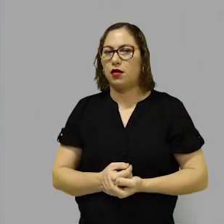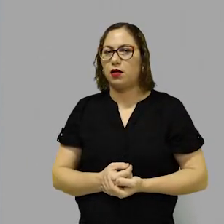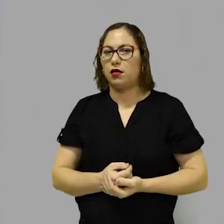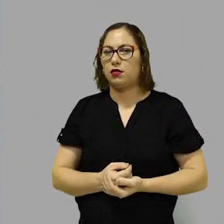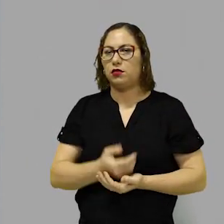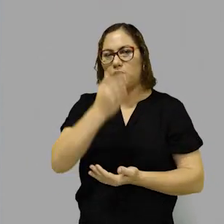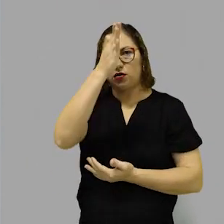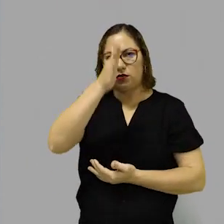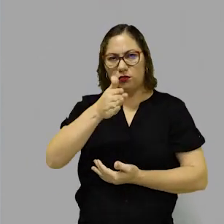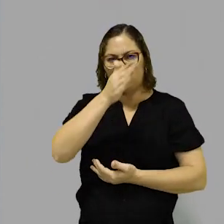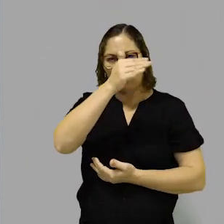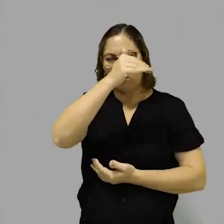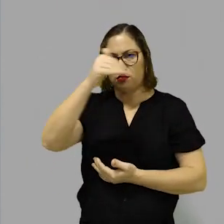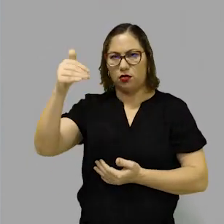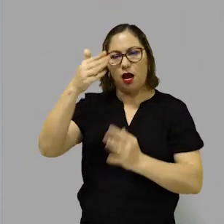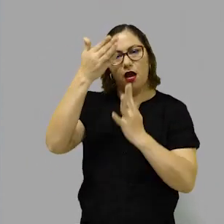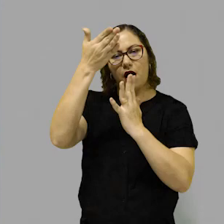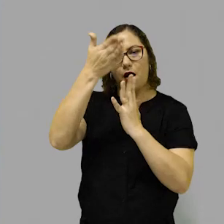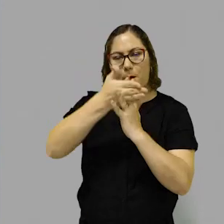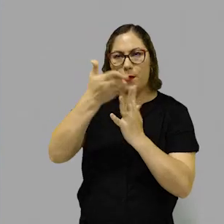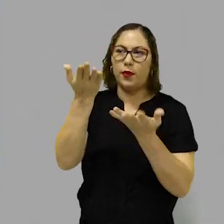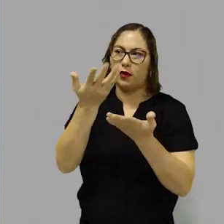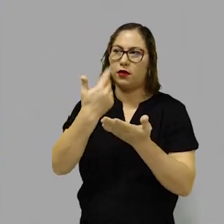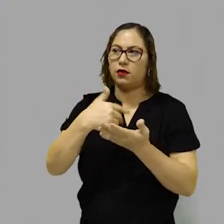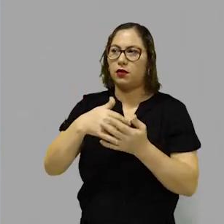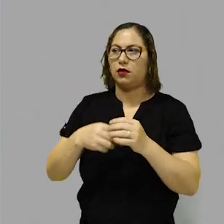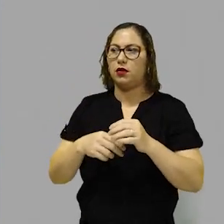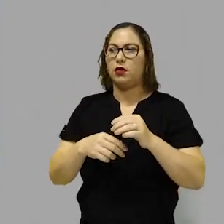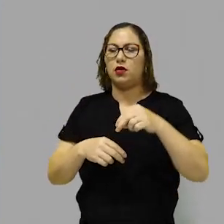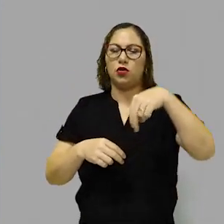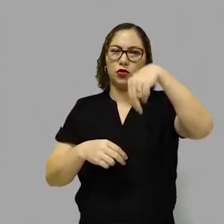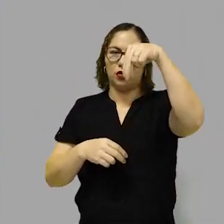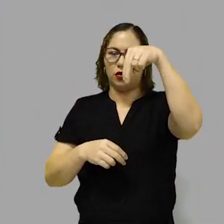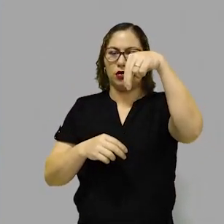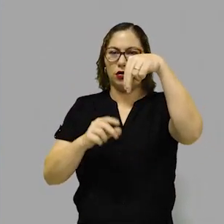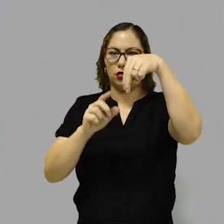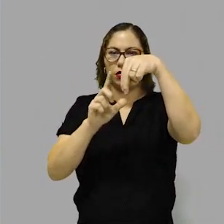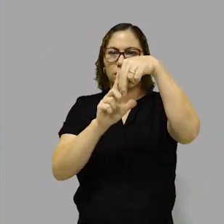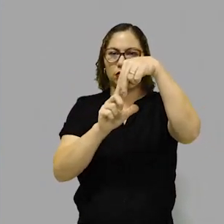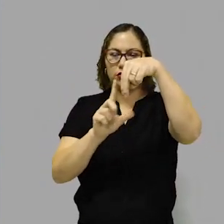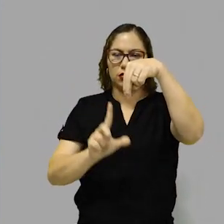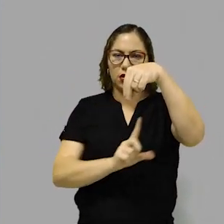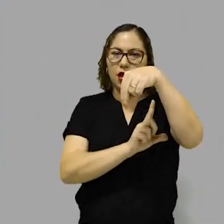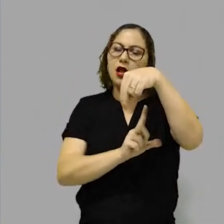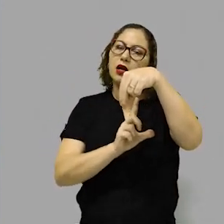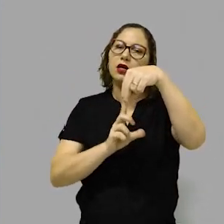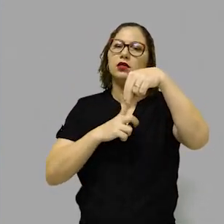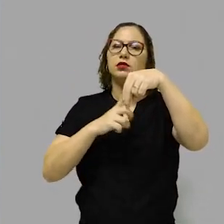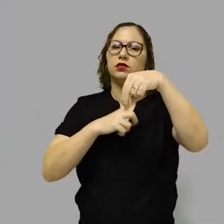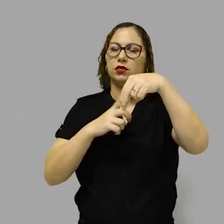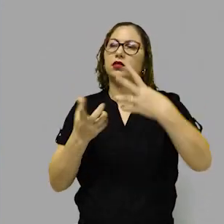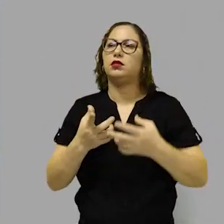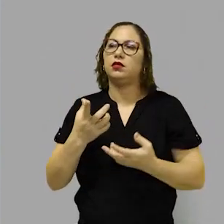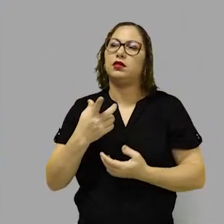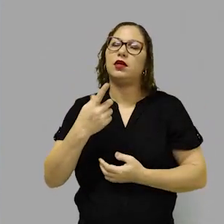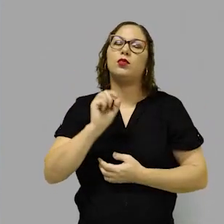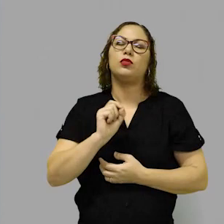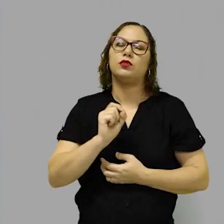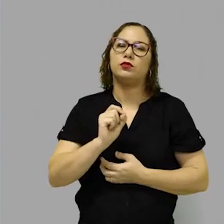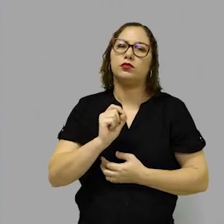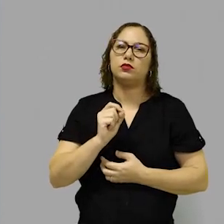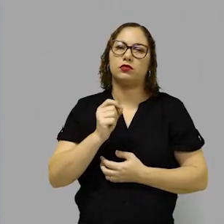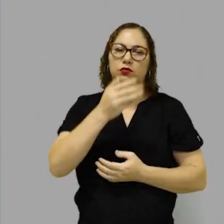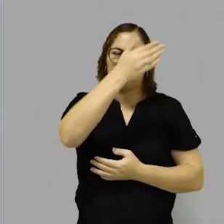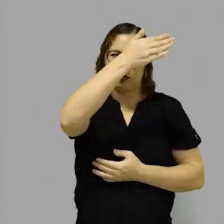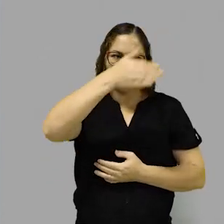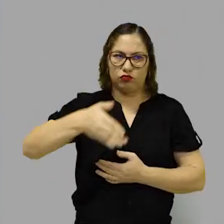dividindo ao meio entre o norte e o leste, nós temos uma outra direção,